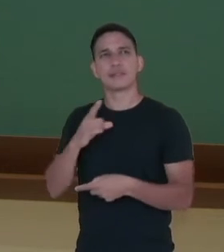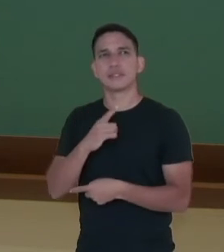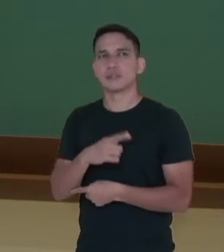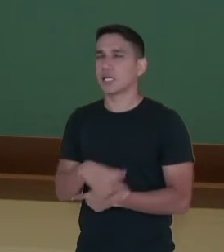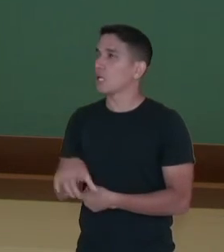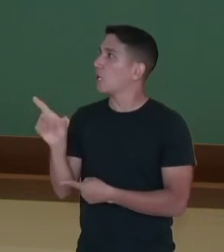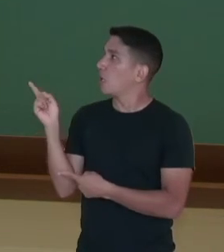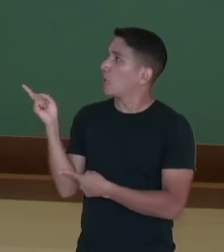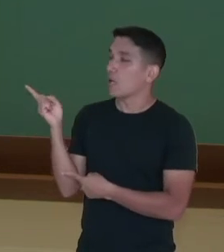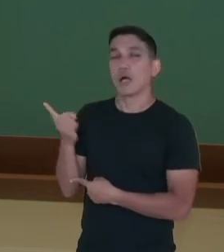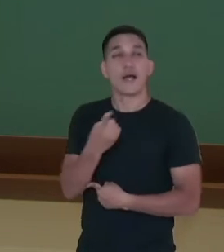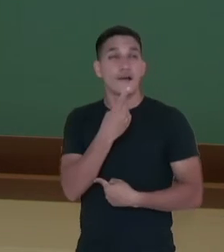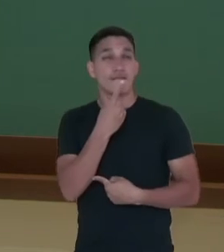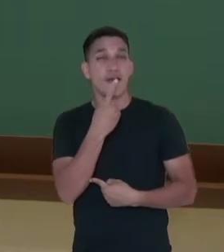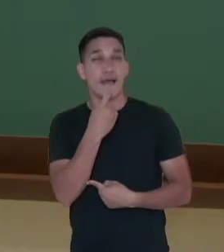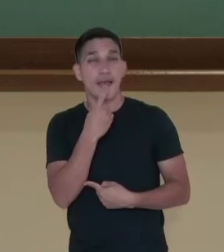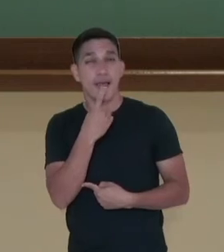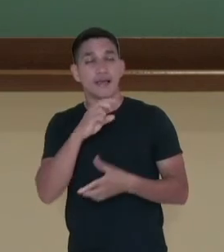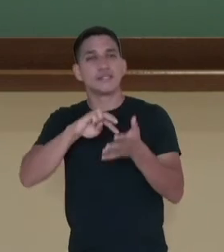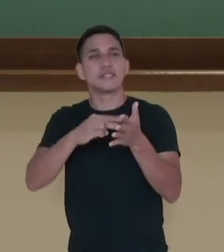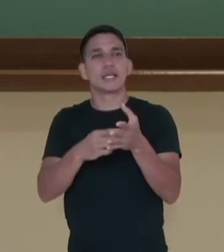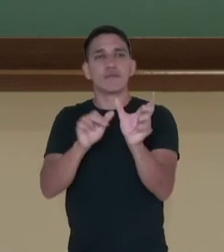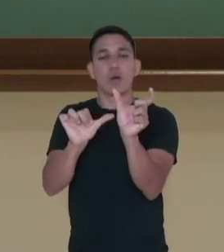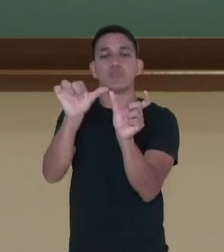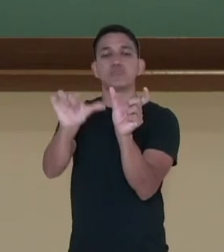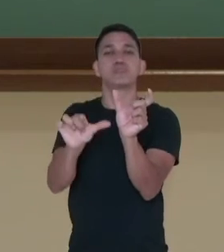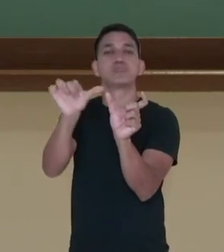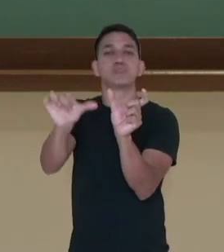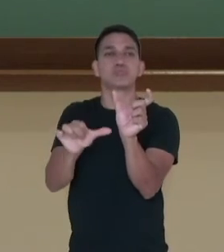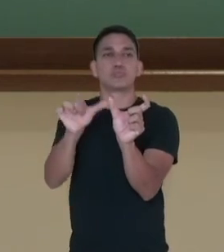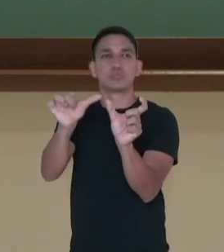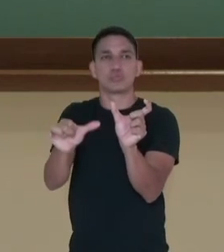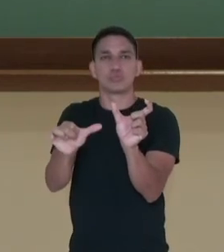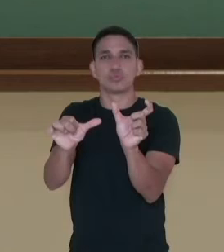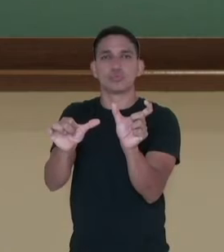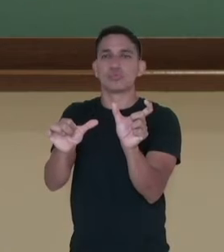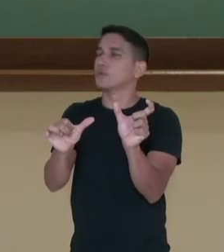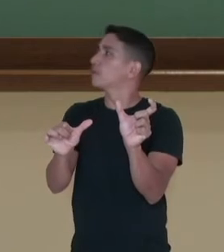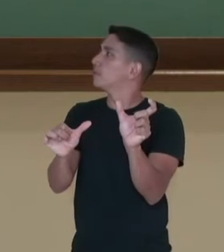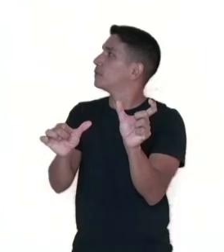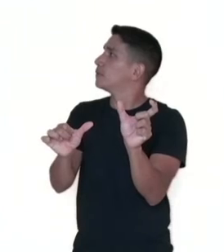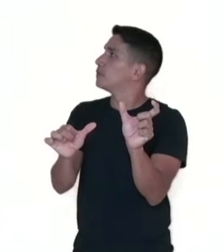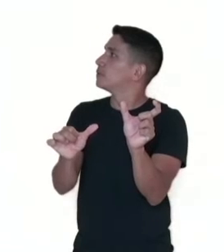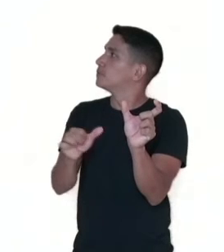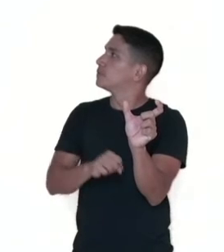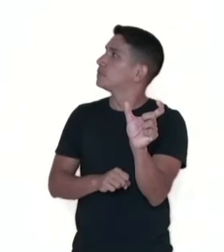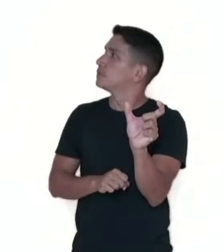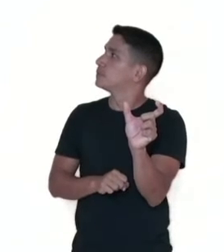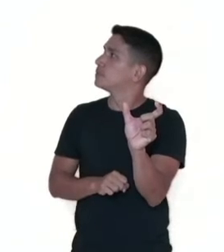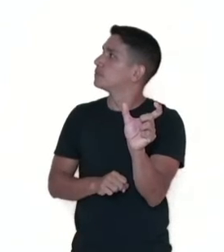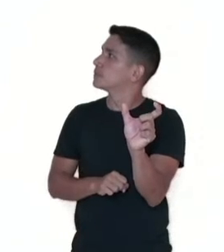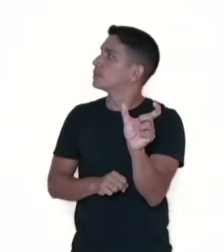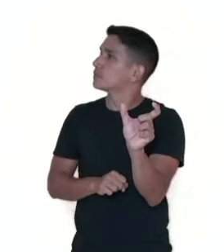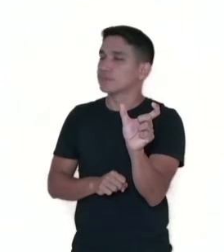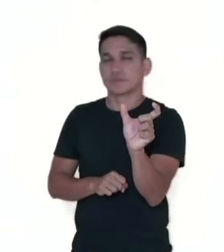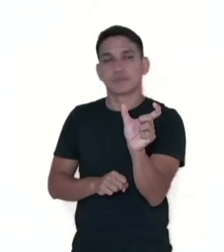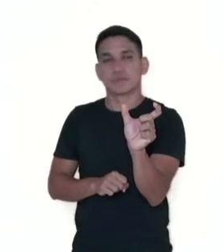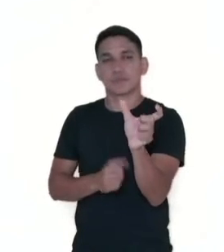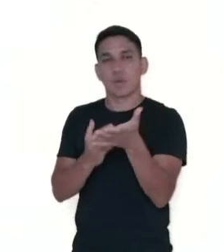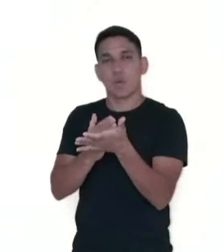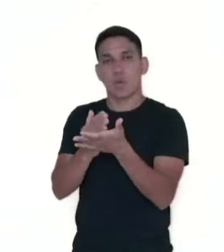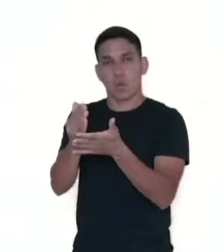aqui, que é a irregularidade verbal, ó. Eu empiezo, tu